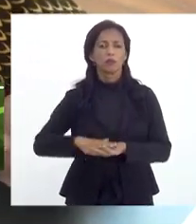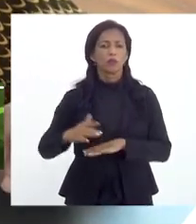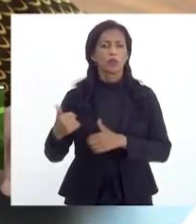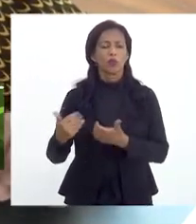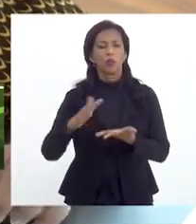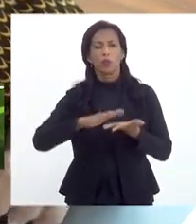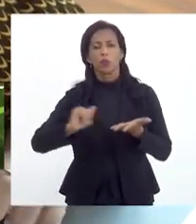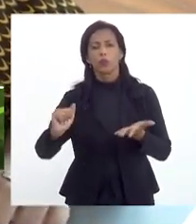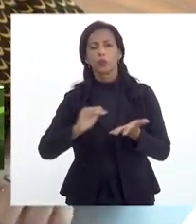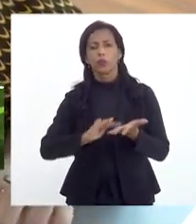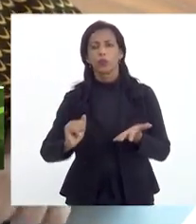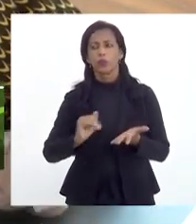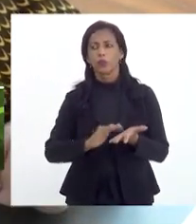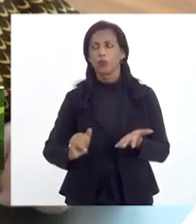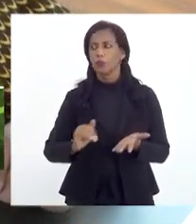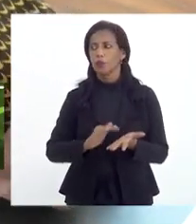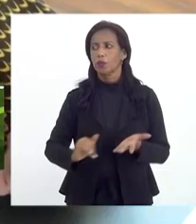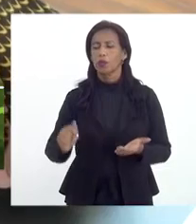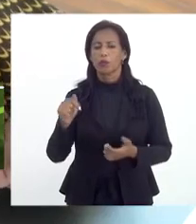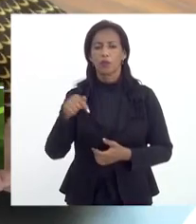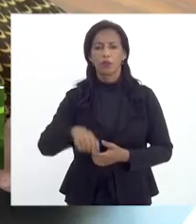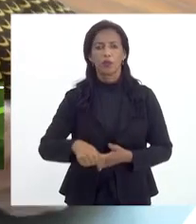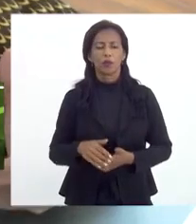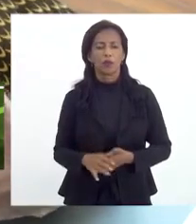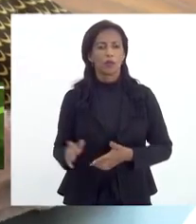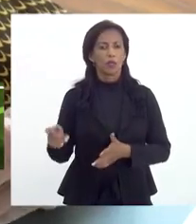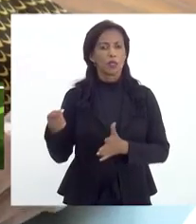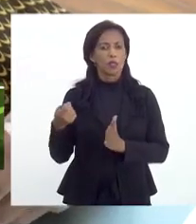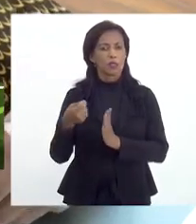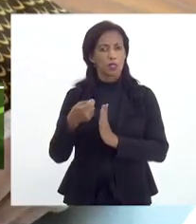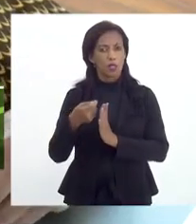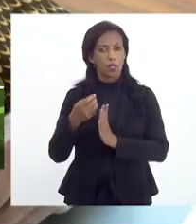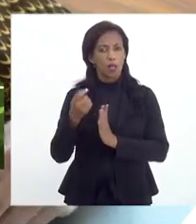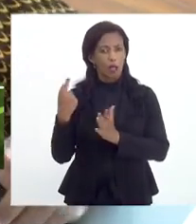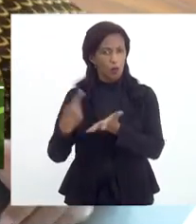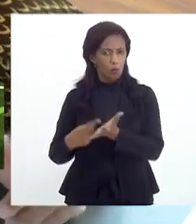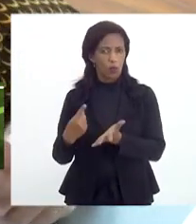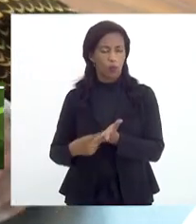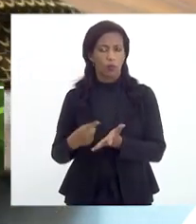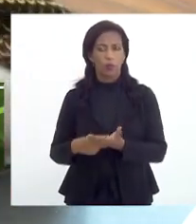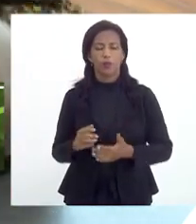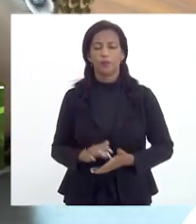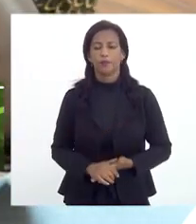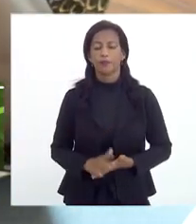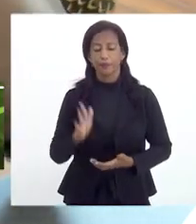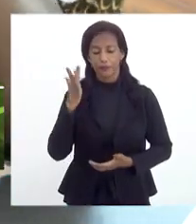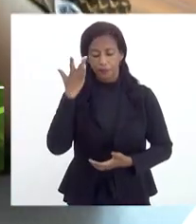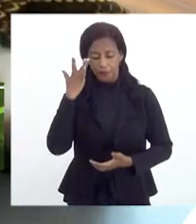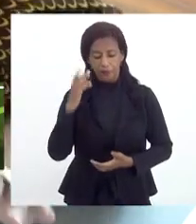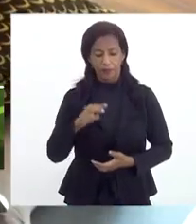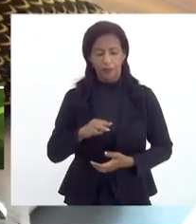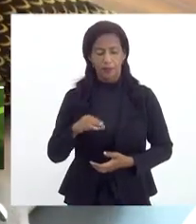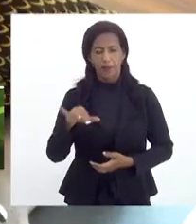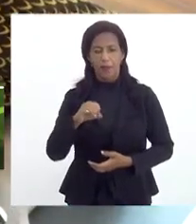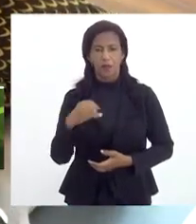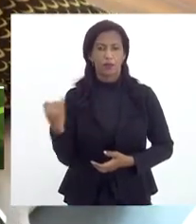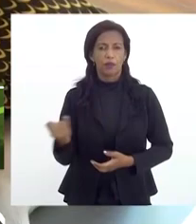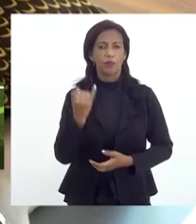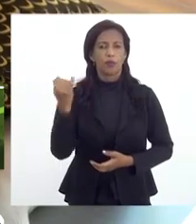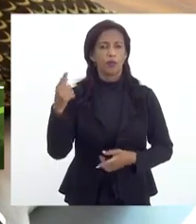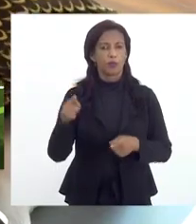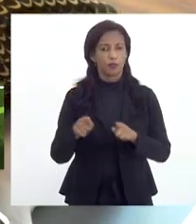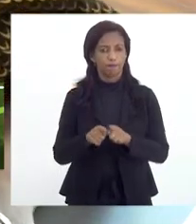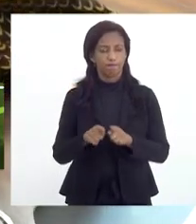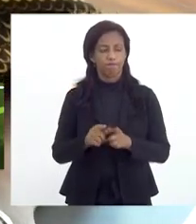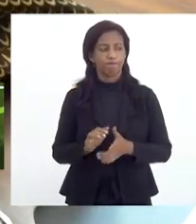suprimidas Nesse termo Mediante acordo E acho, Márcio, importante Ressaltar